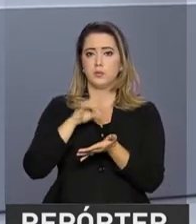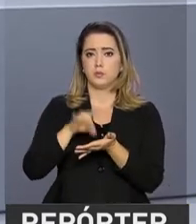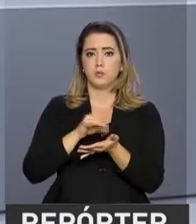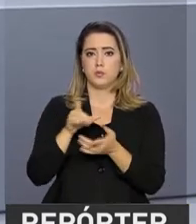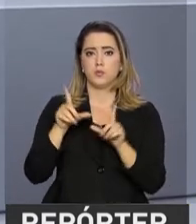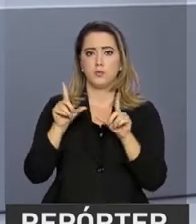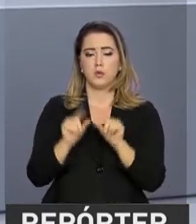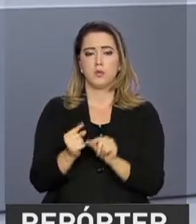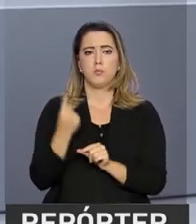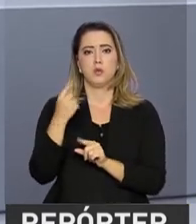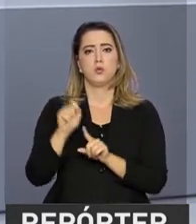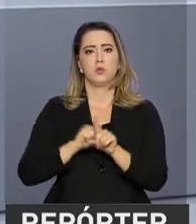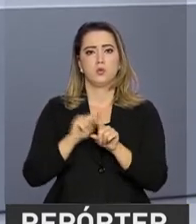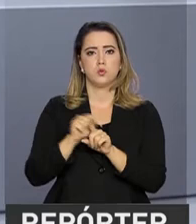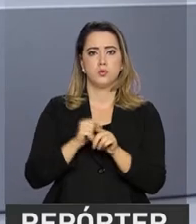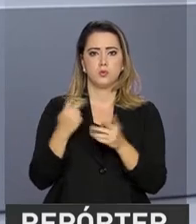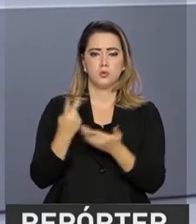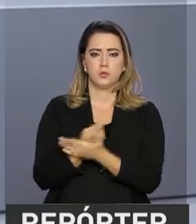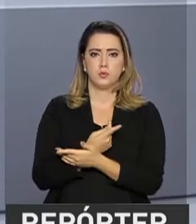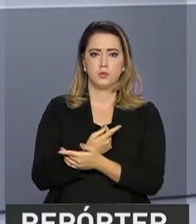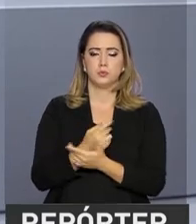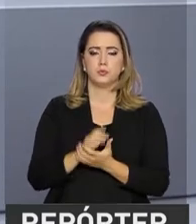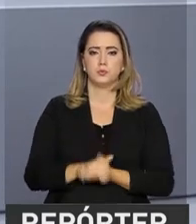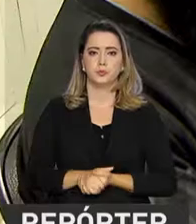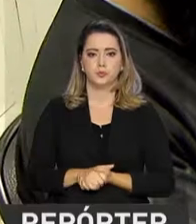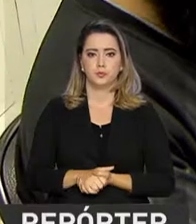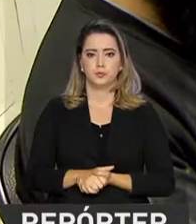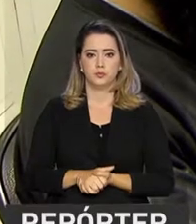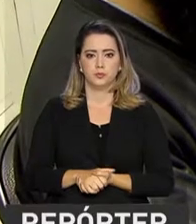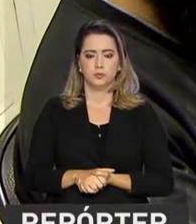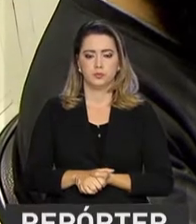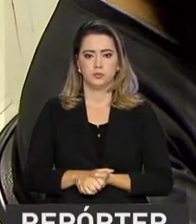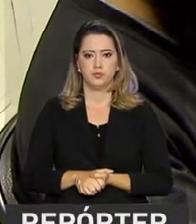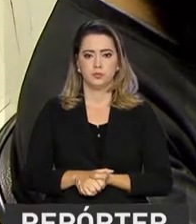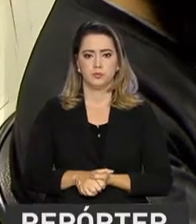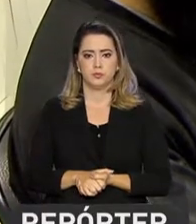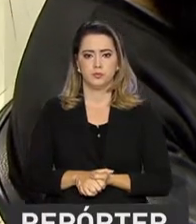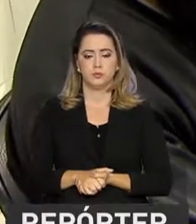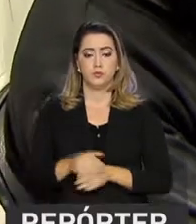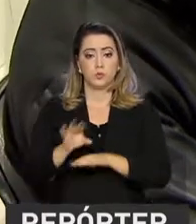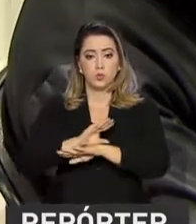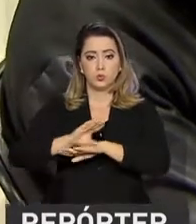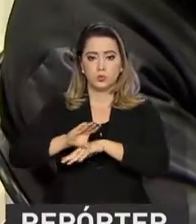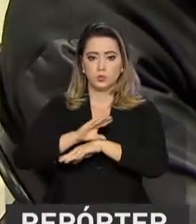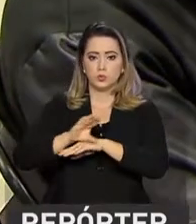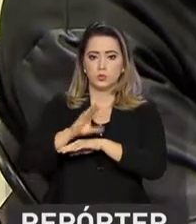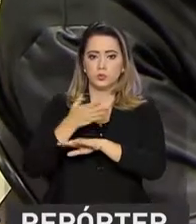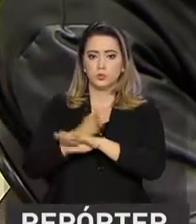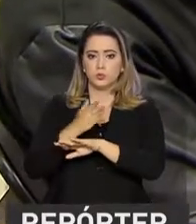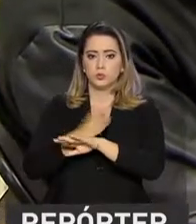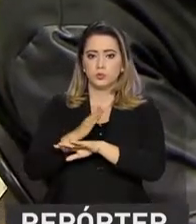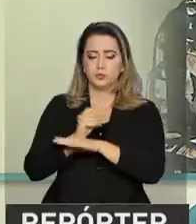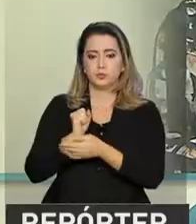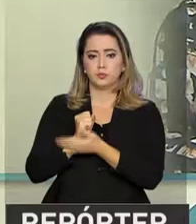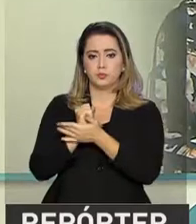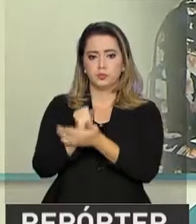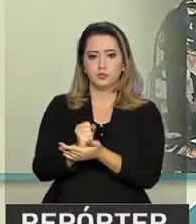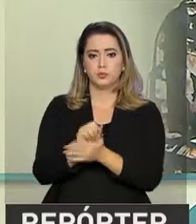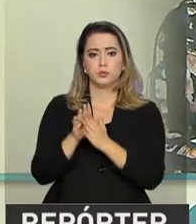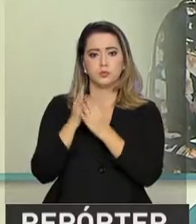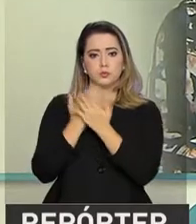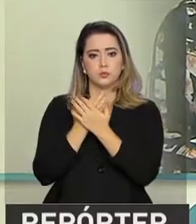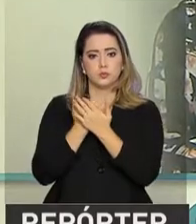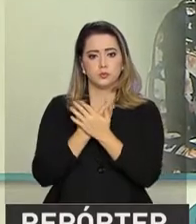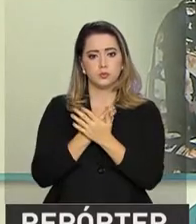menos de um mês de funcionamento da plataforma os cursos de qualificação oferecidos pela escola do